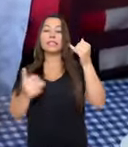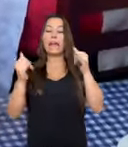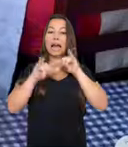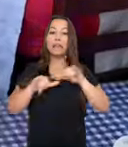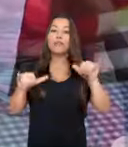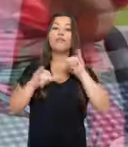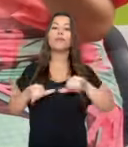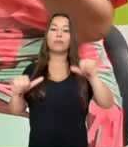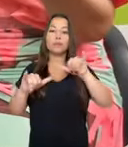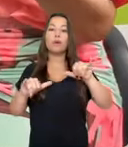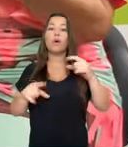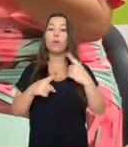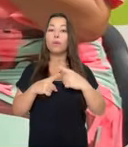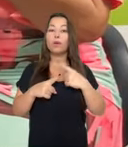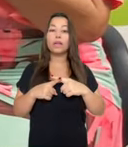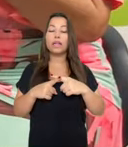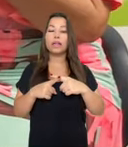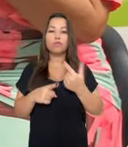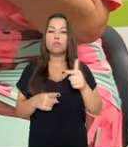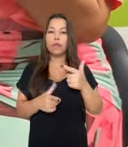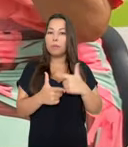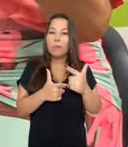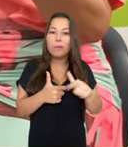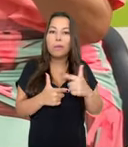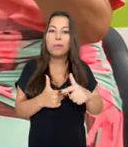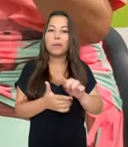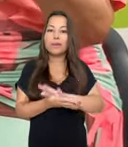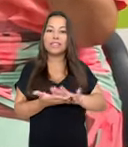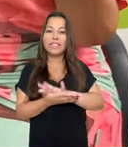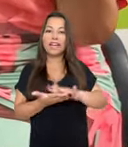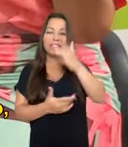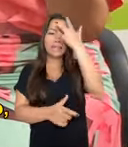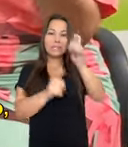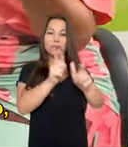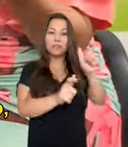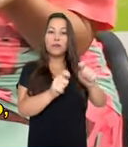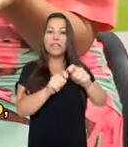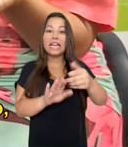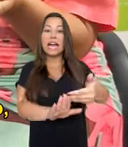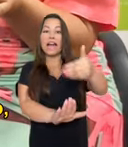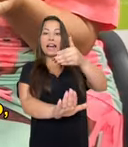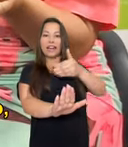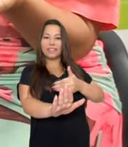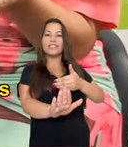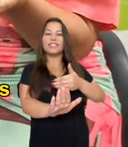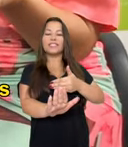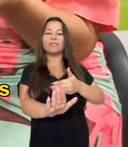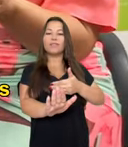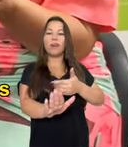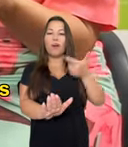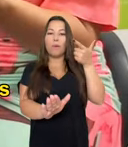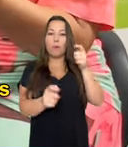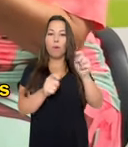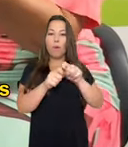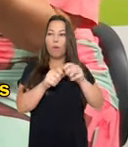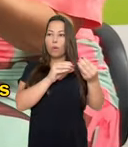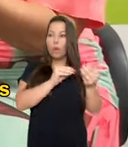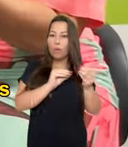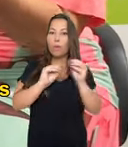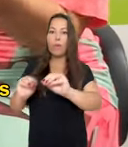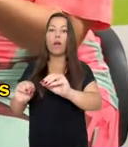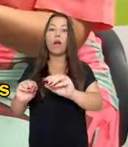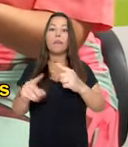a informação, porque não tem problema nenhum para quem faz essa antecipação, não é? Que as pessoas às